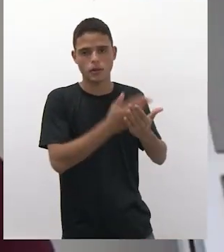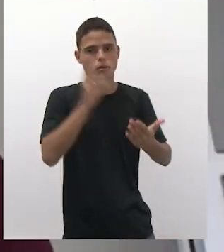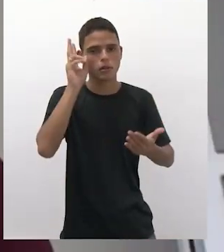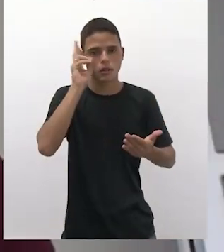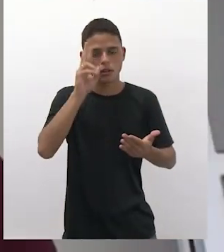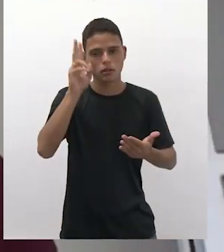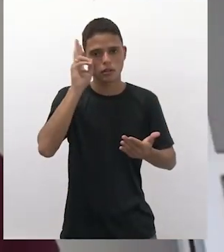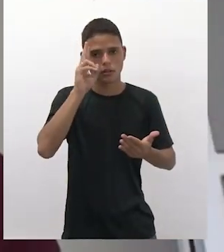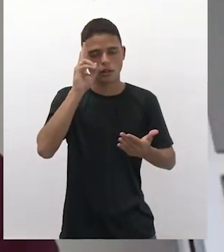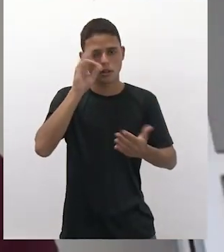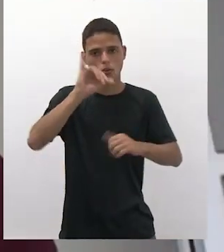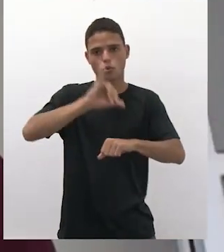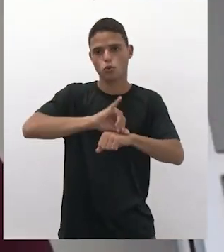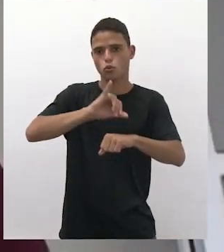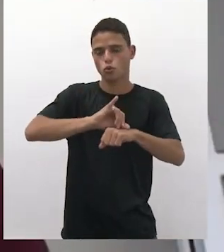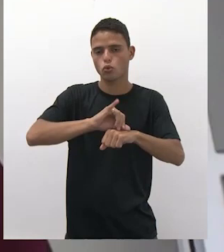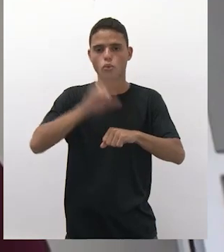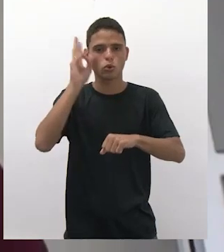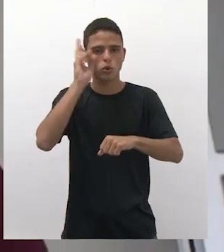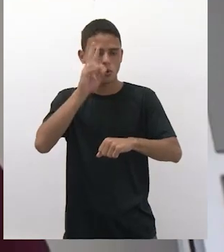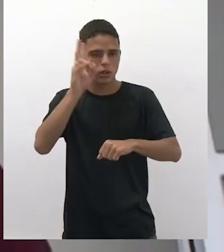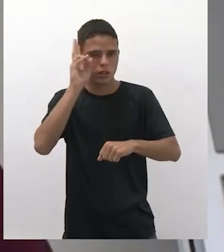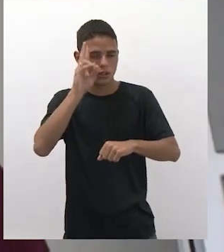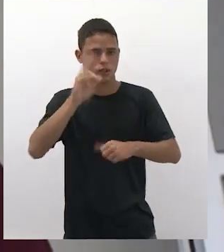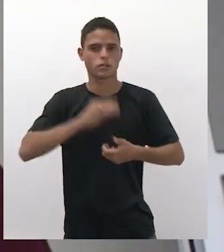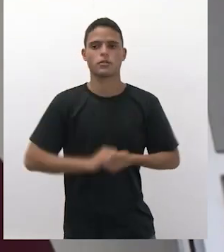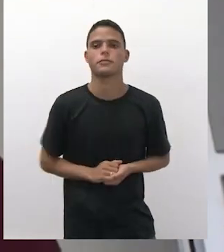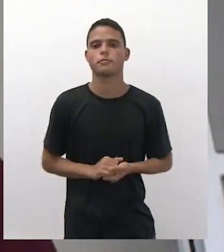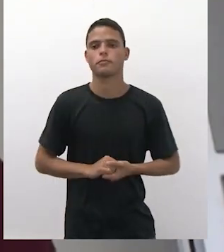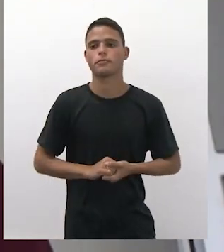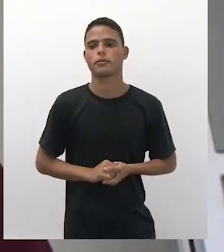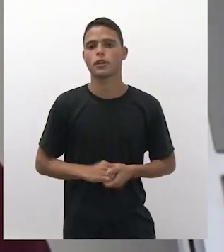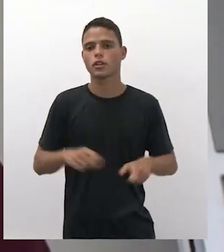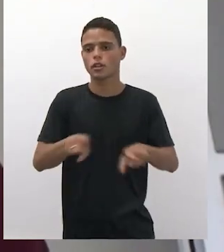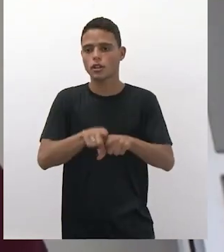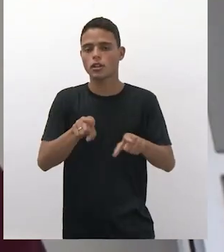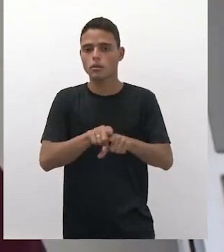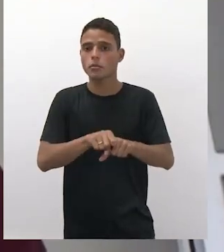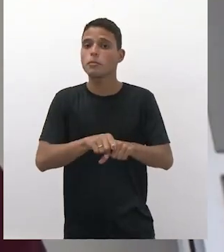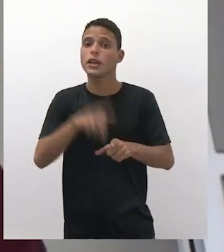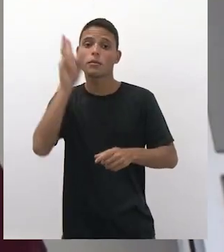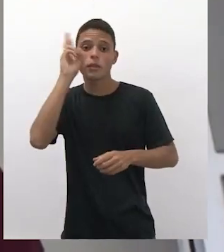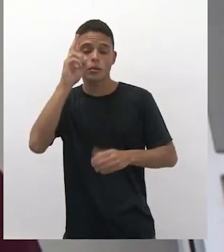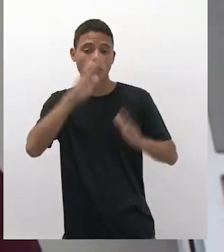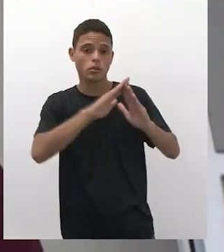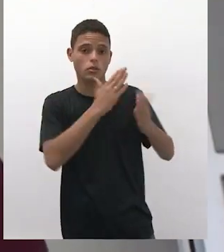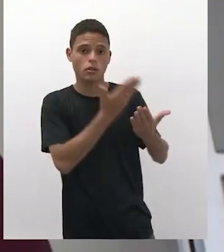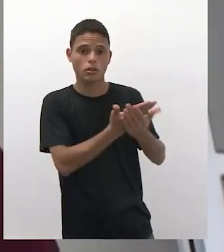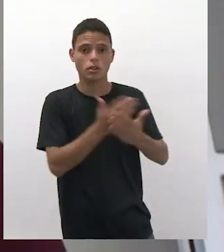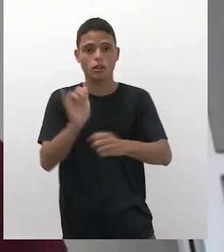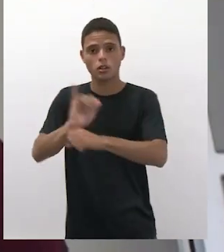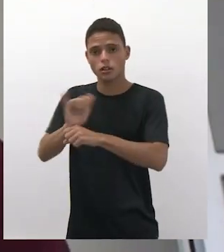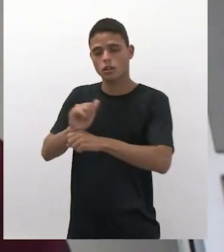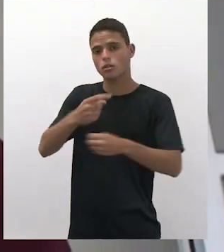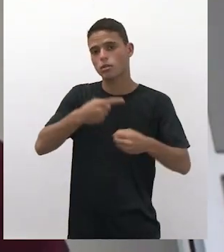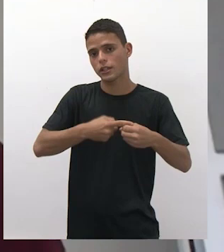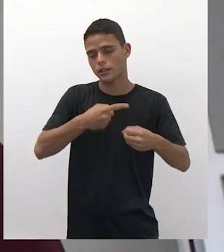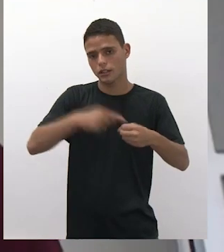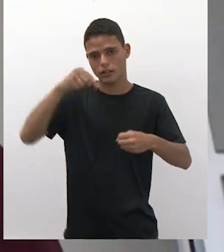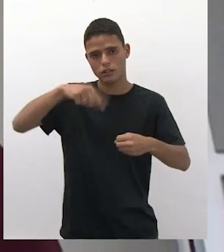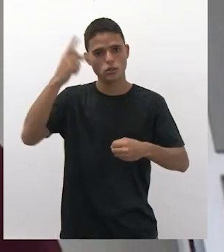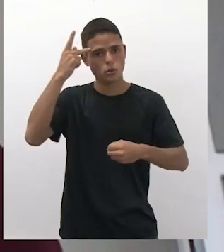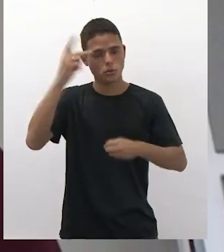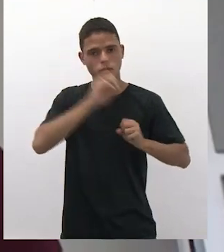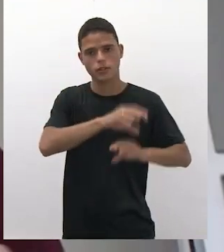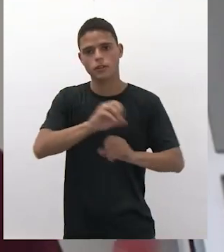memória e acervo histórico, e memória escolar da Rede Estadual de Ensino, São Paulo. Nós